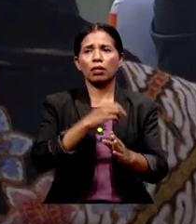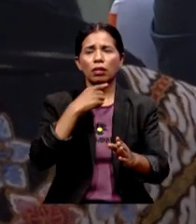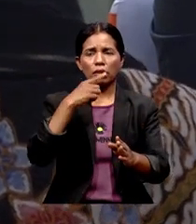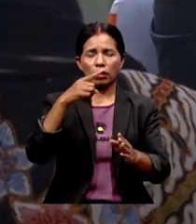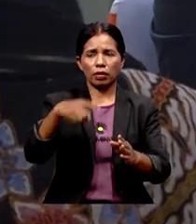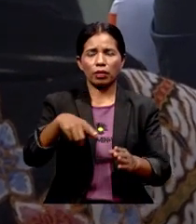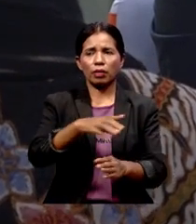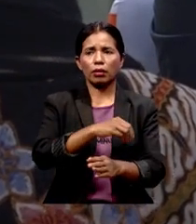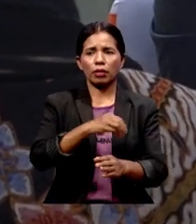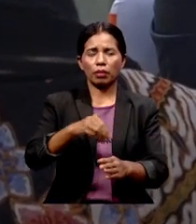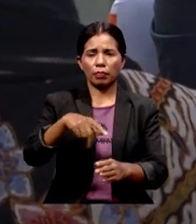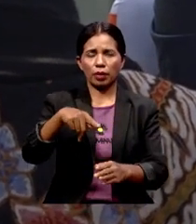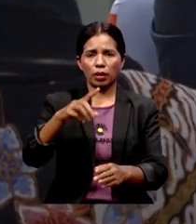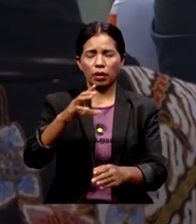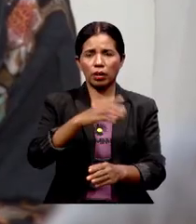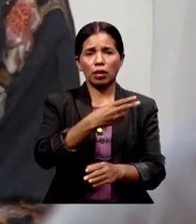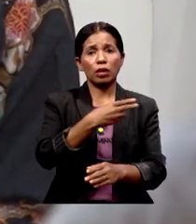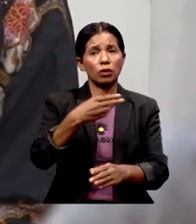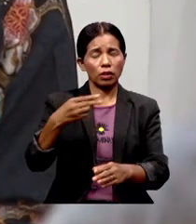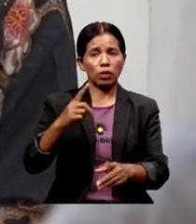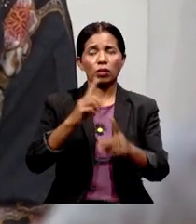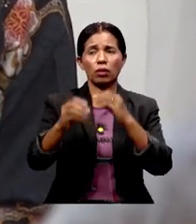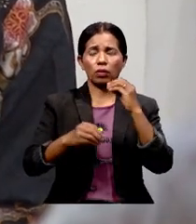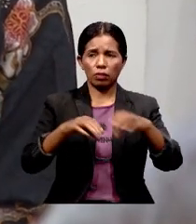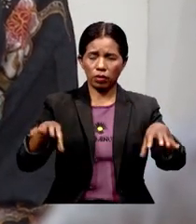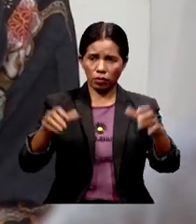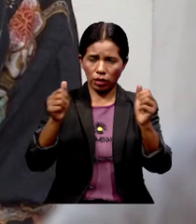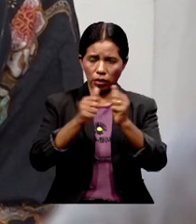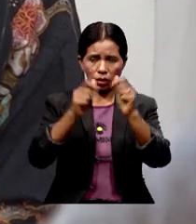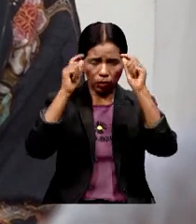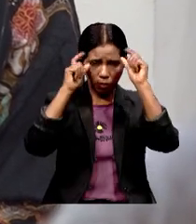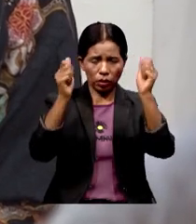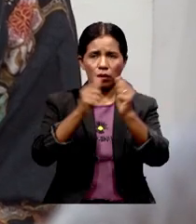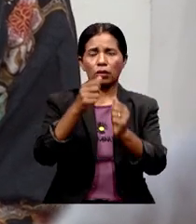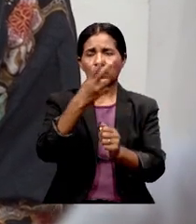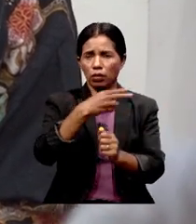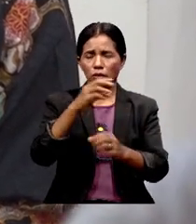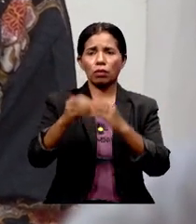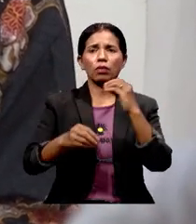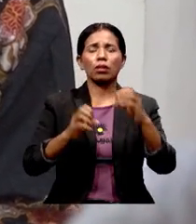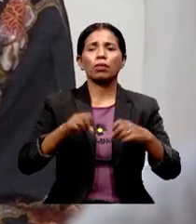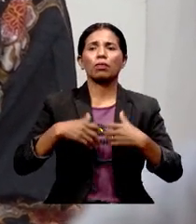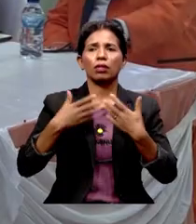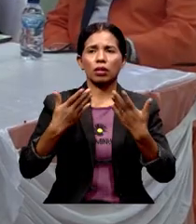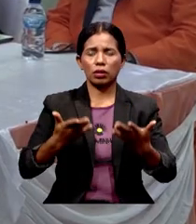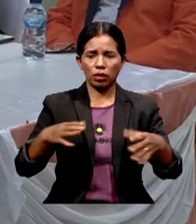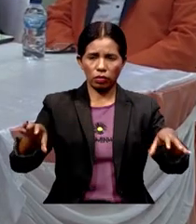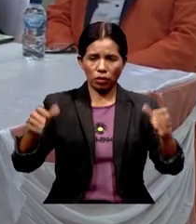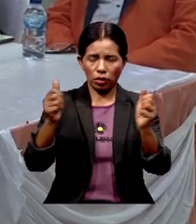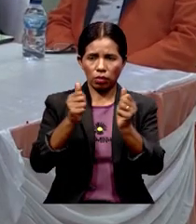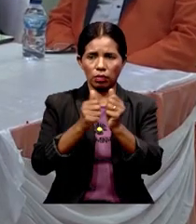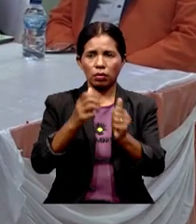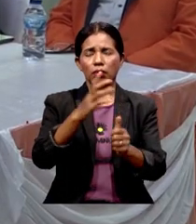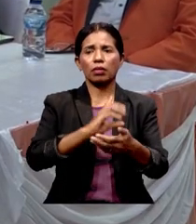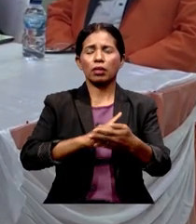Penanggulan Bencana, Rustiang, o de colia com a cooperação entre Timor-Leste e Indonésia, com a OINSA Serviço Ramuto que a área